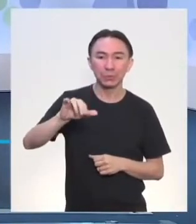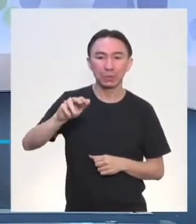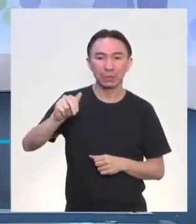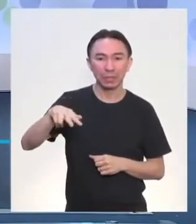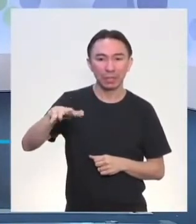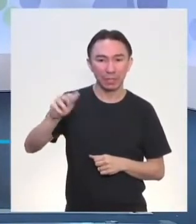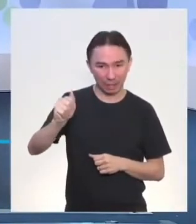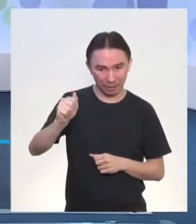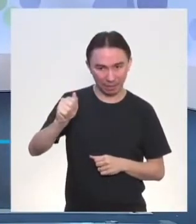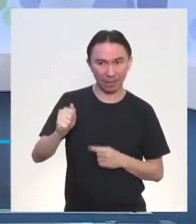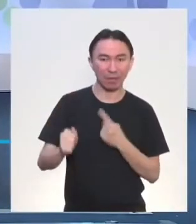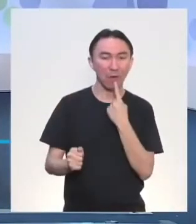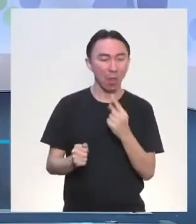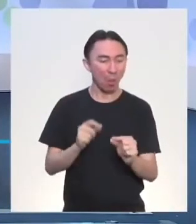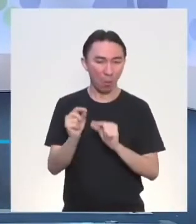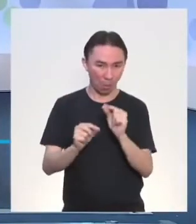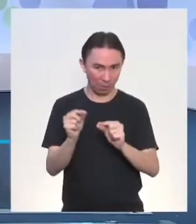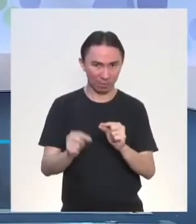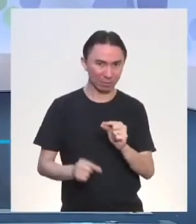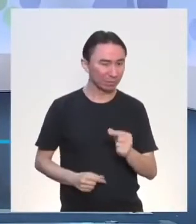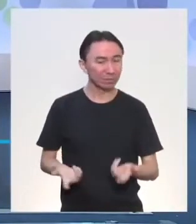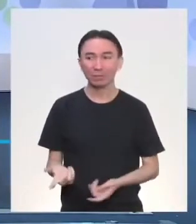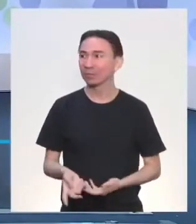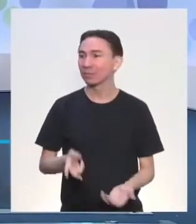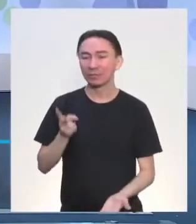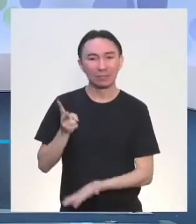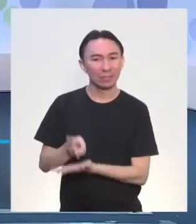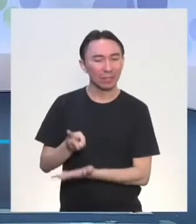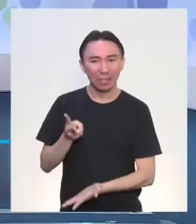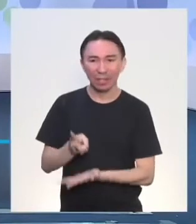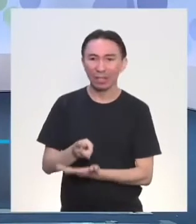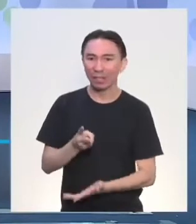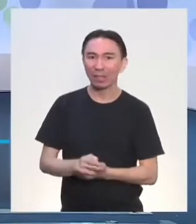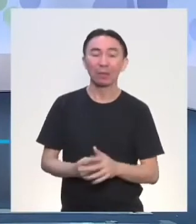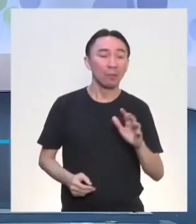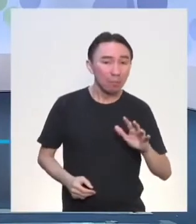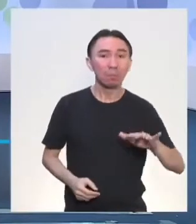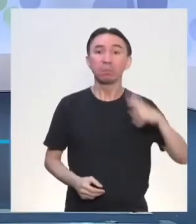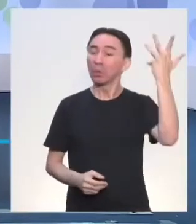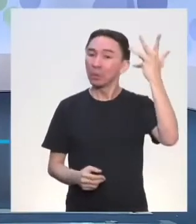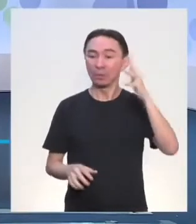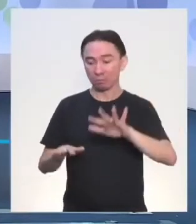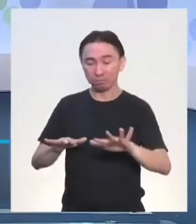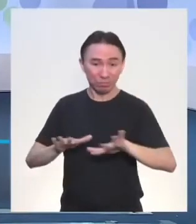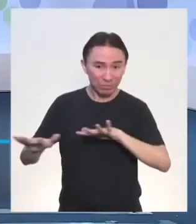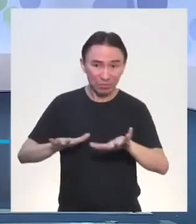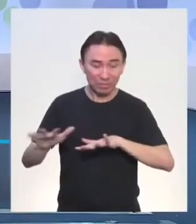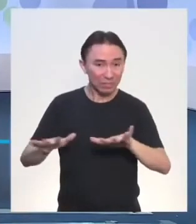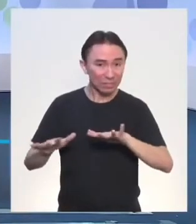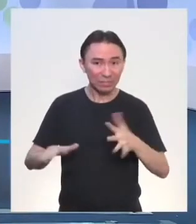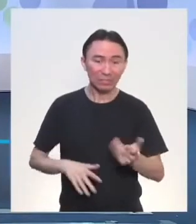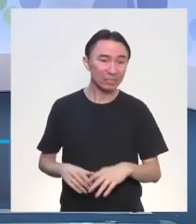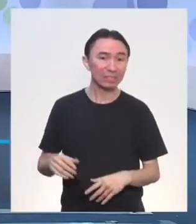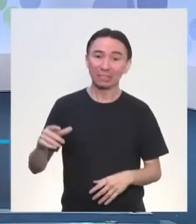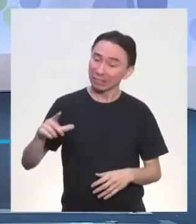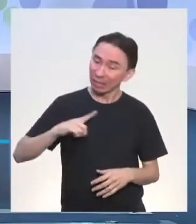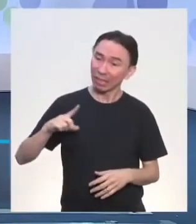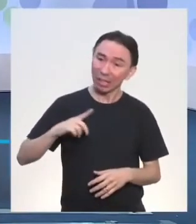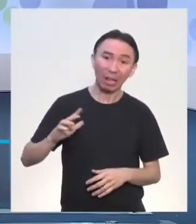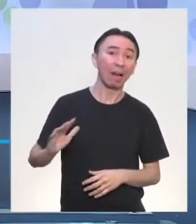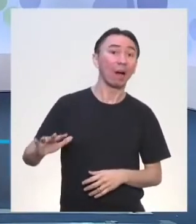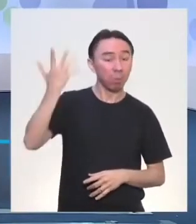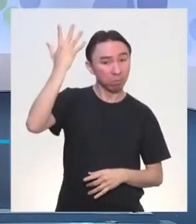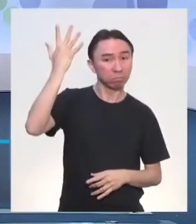Projuliana, desculpa. Sempre disse isso. O que acontece, movimenta, ter algo é um fato sem acontecer.